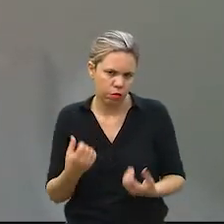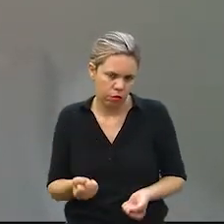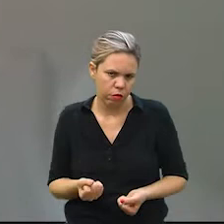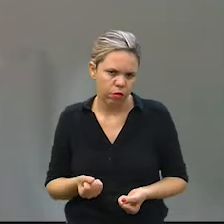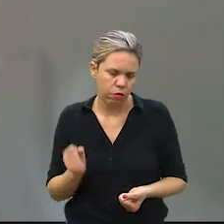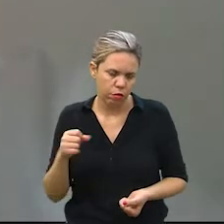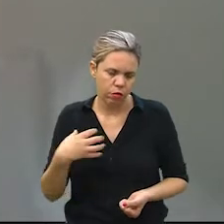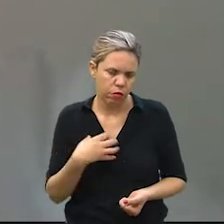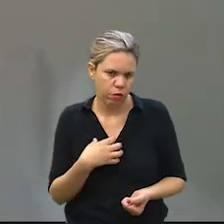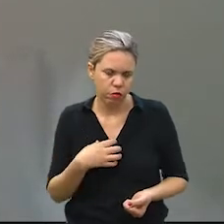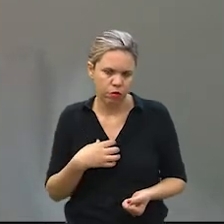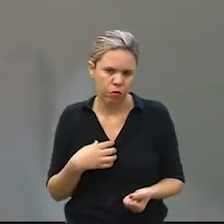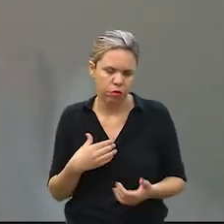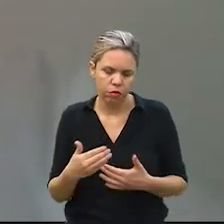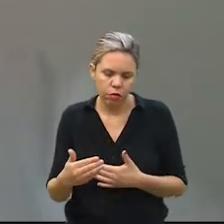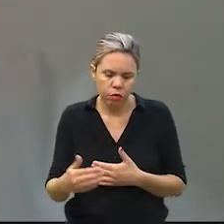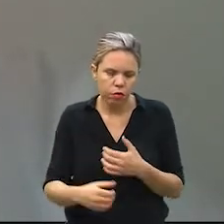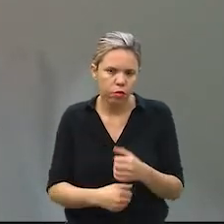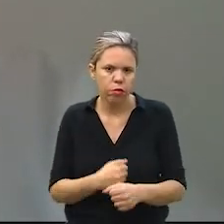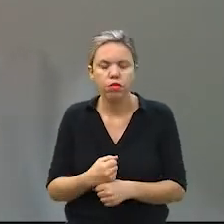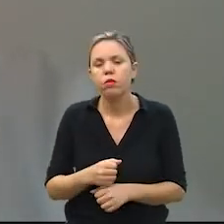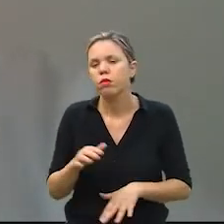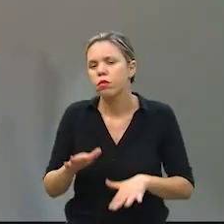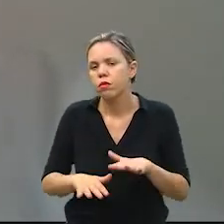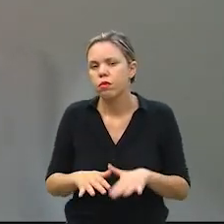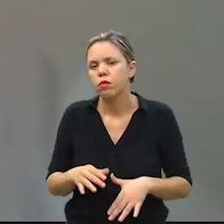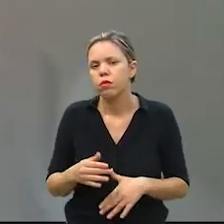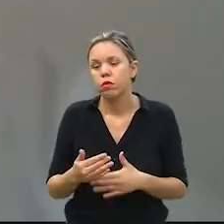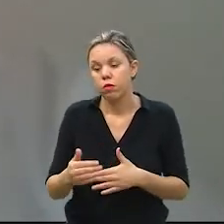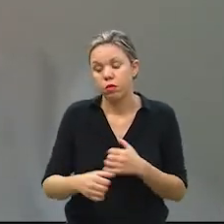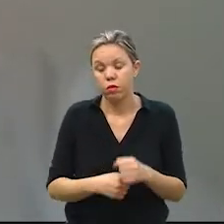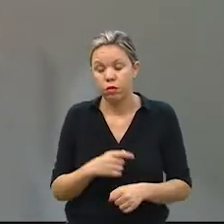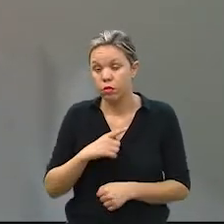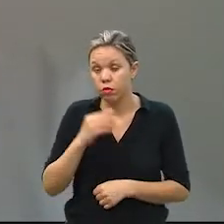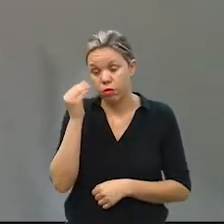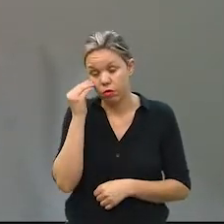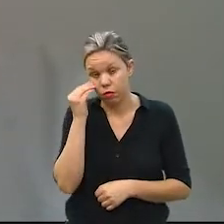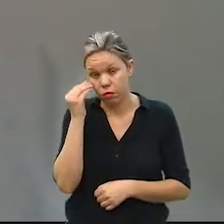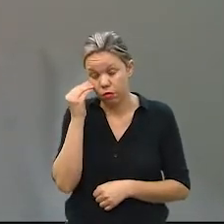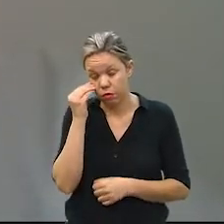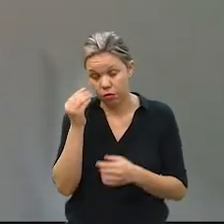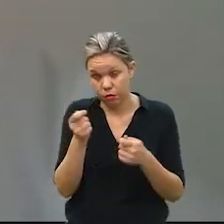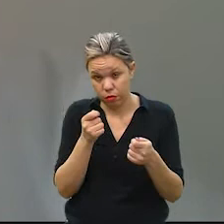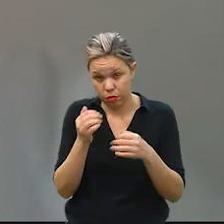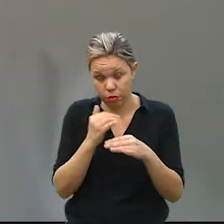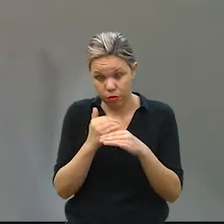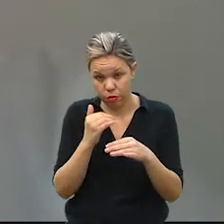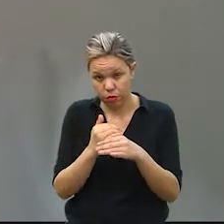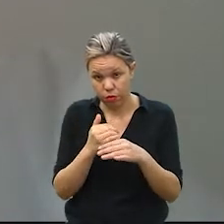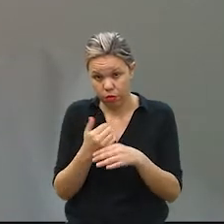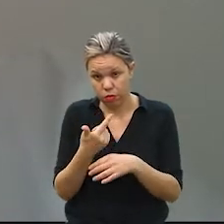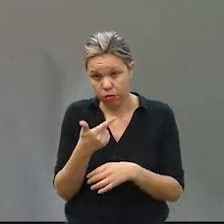talvez, sentir um pouco nos próximos anos, talvez no próximo ano, para tentar dar uma equilibrada para